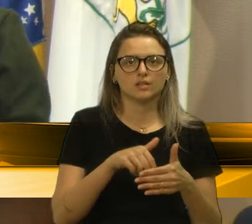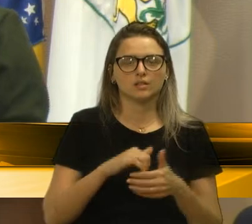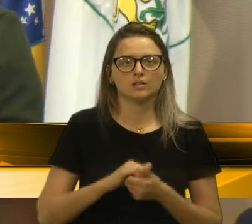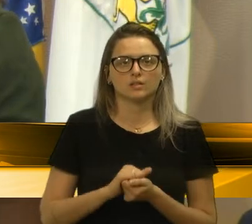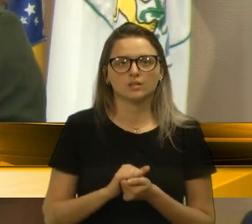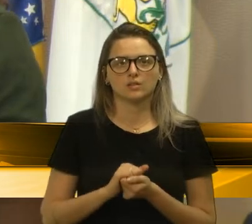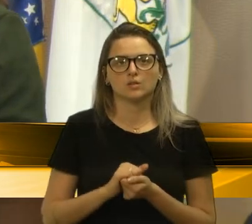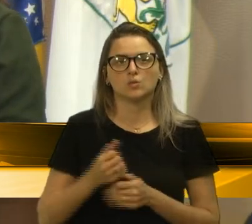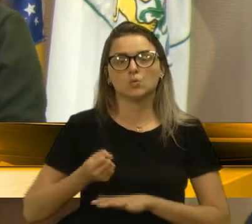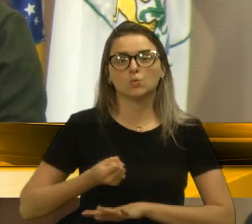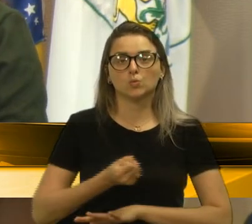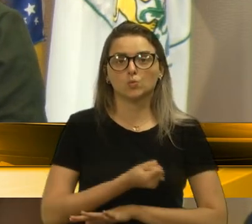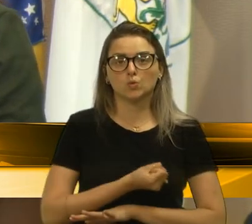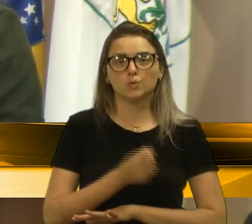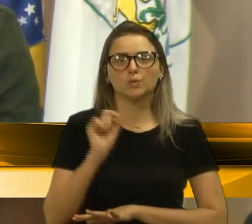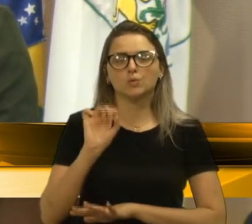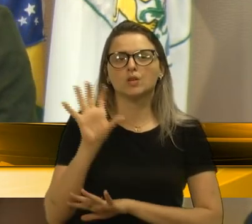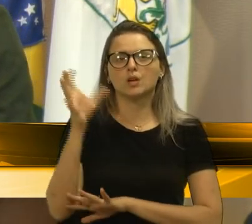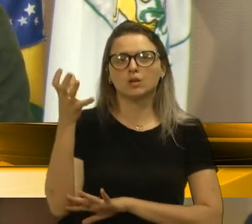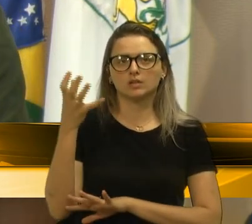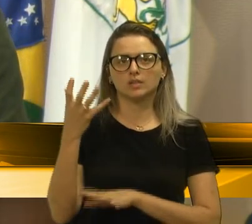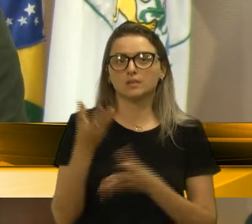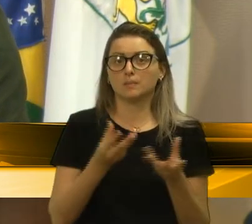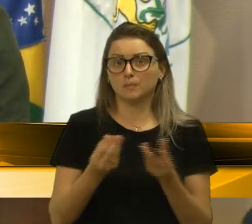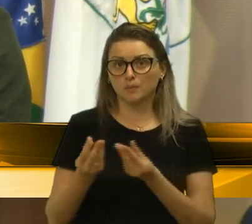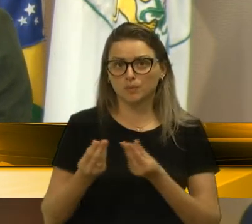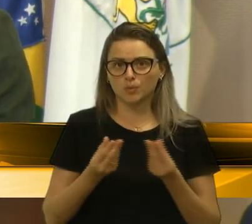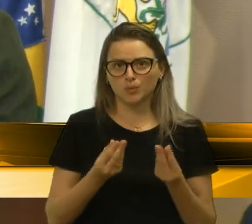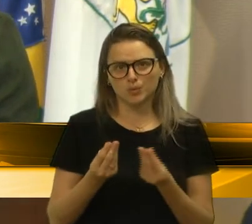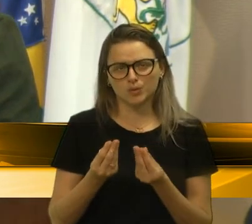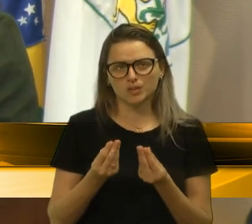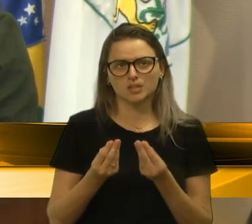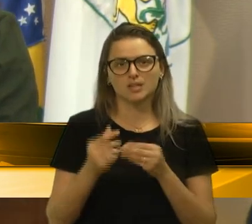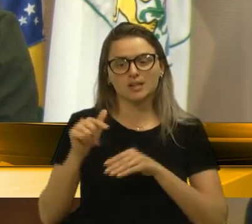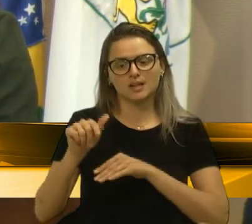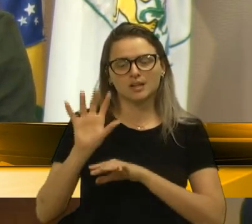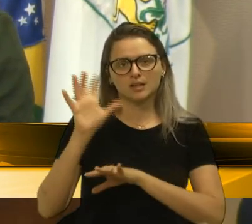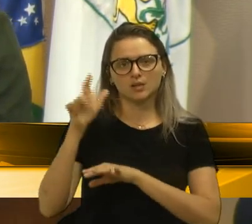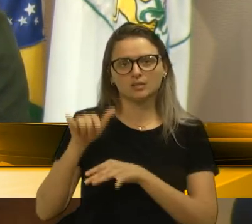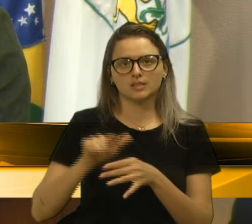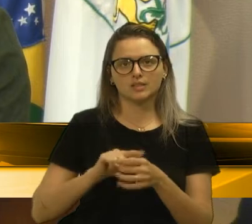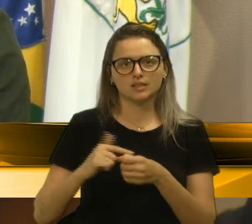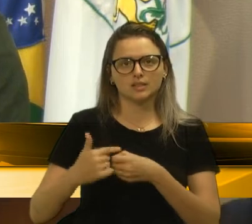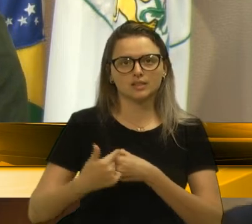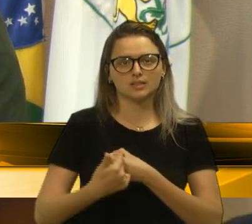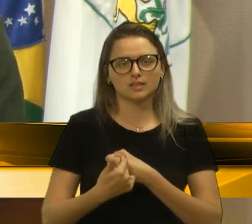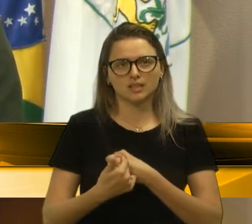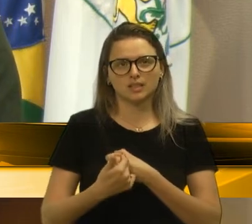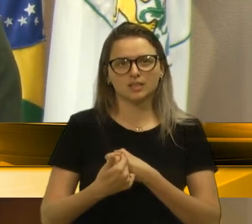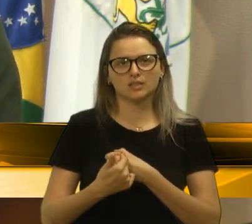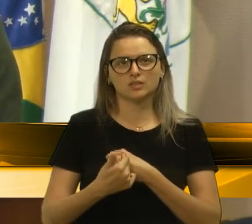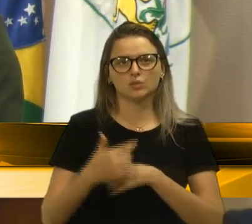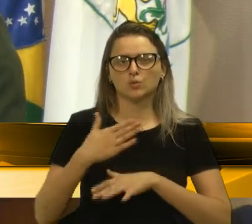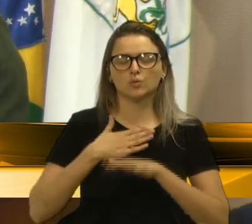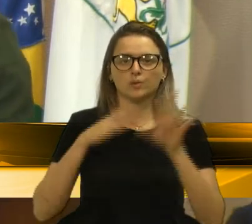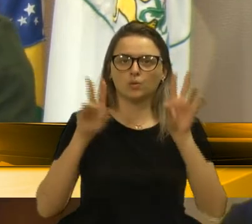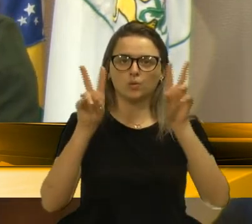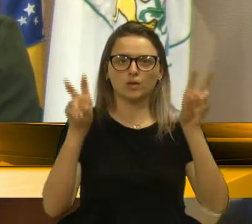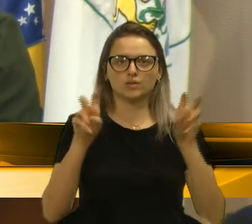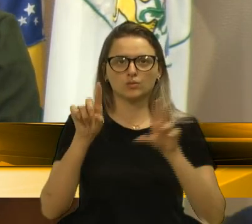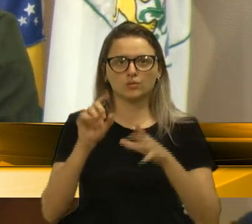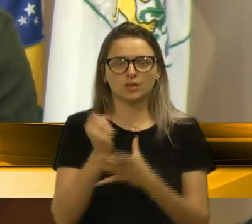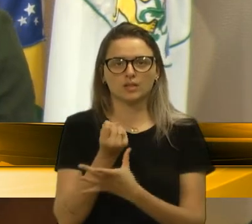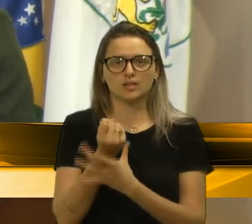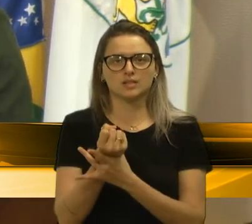líder um número após de ocorrências elevado que tem acontecido aqui na nossa cidade de Caxias do Sul. E o meu tema, então, é segurança